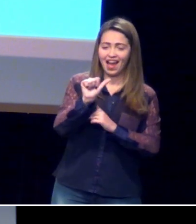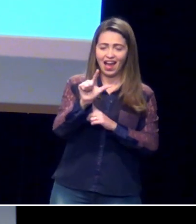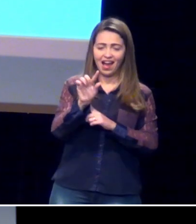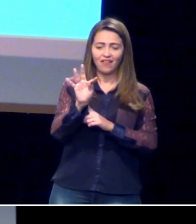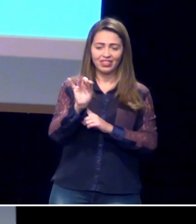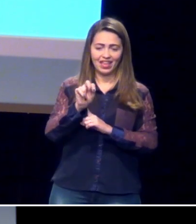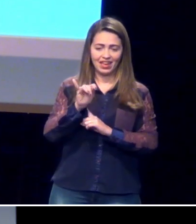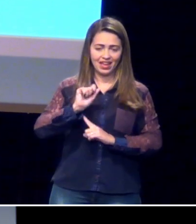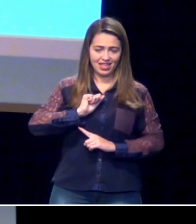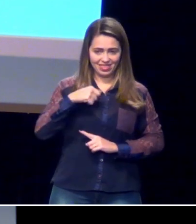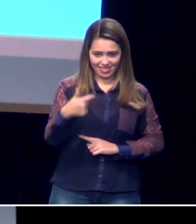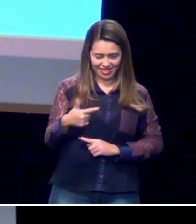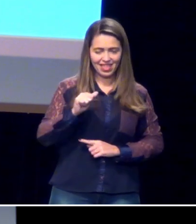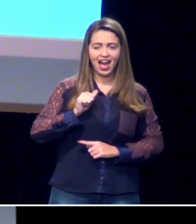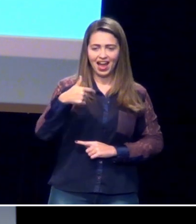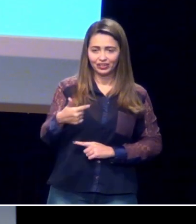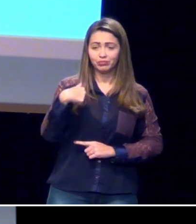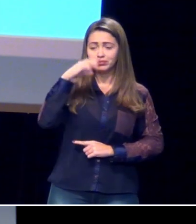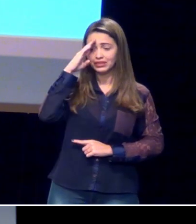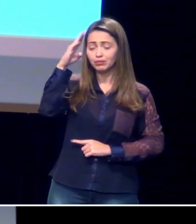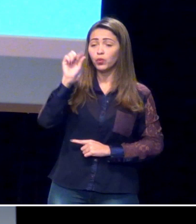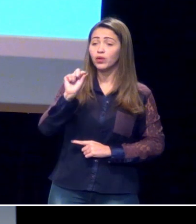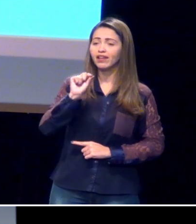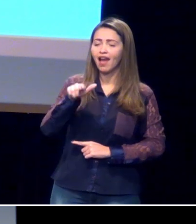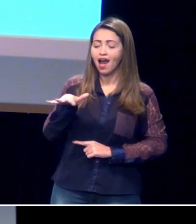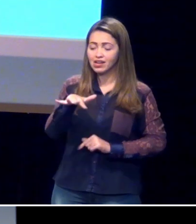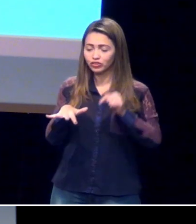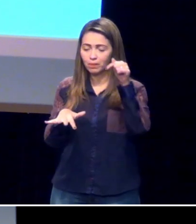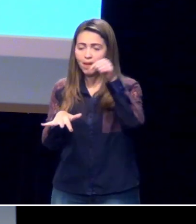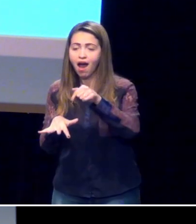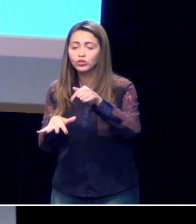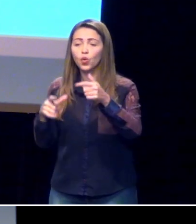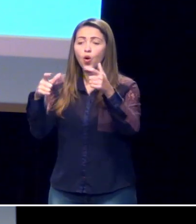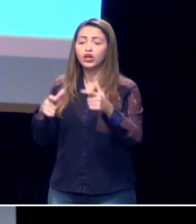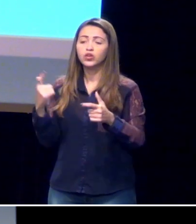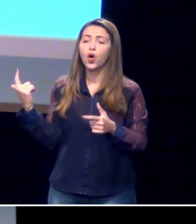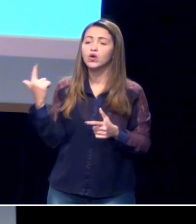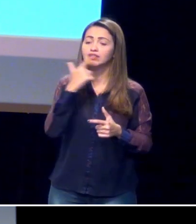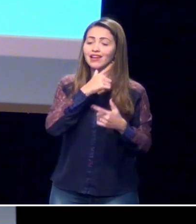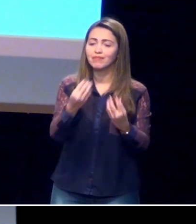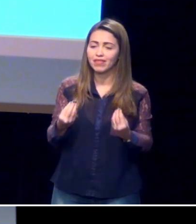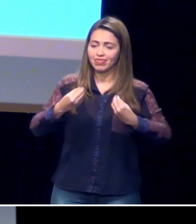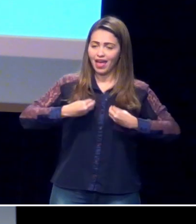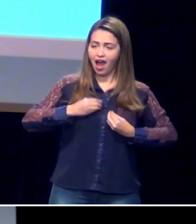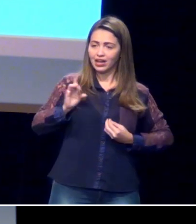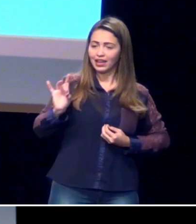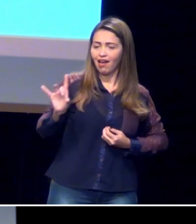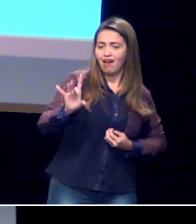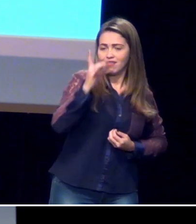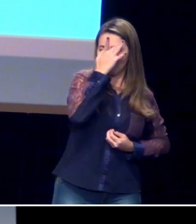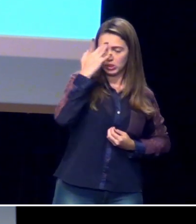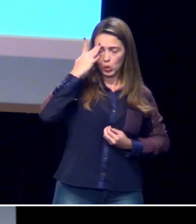princípios fundantes. A alteridade entendida como o espaço onde se constitui